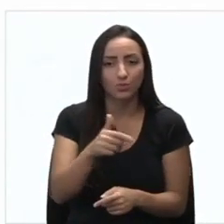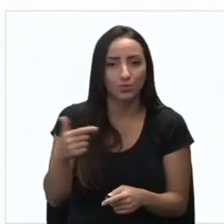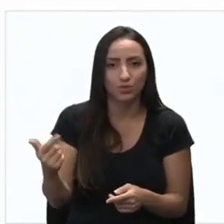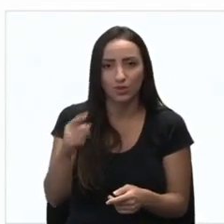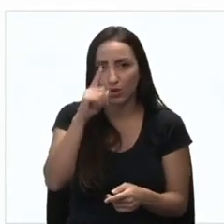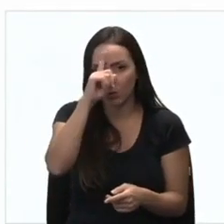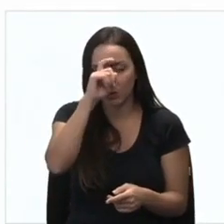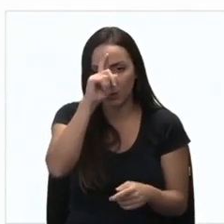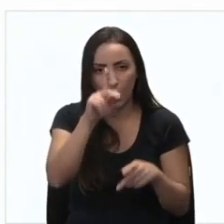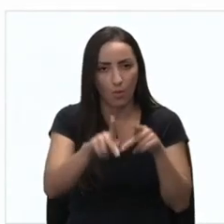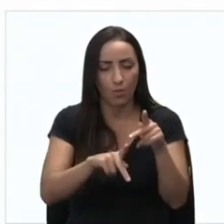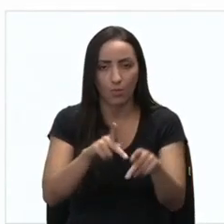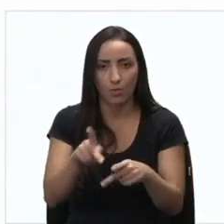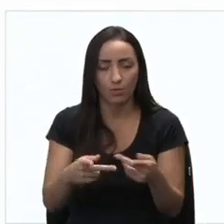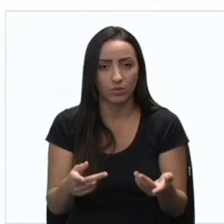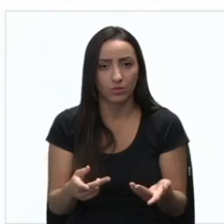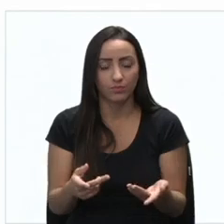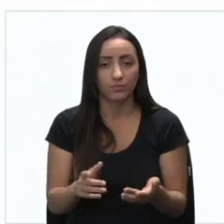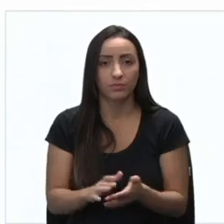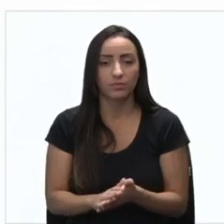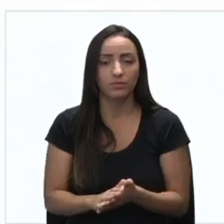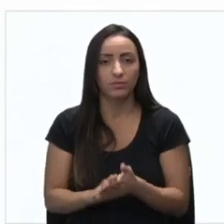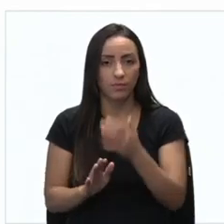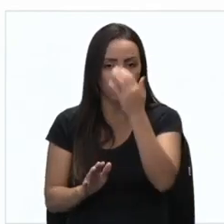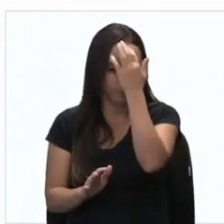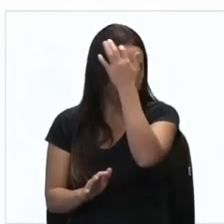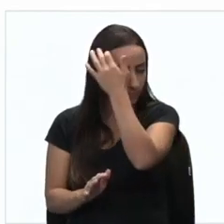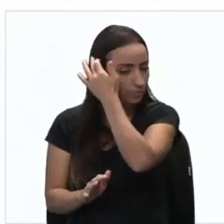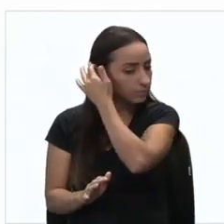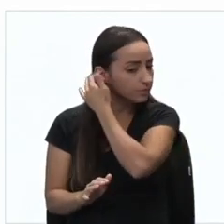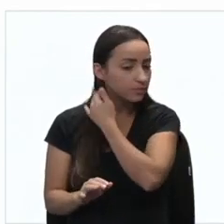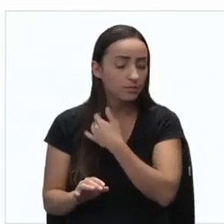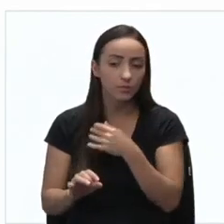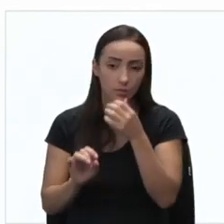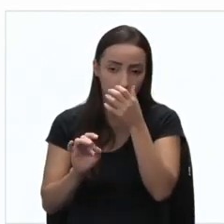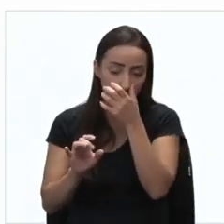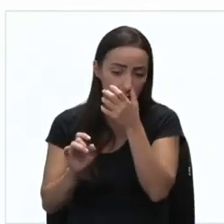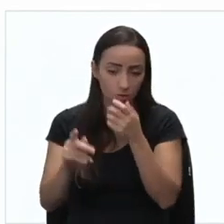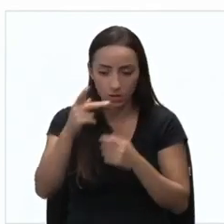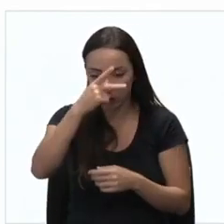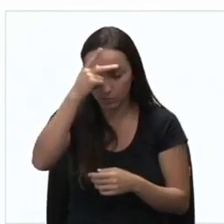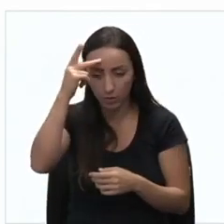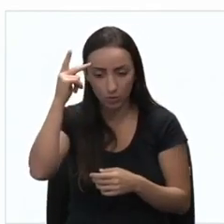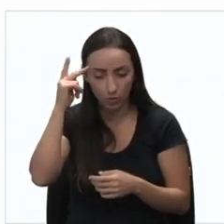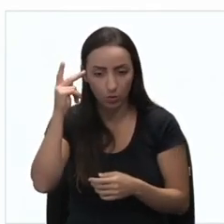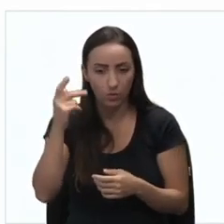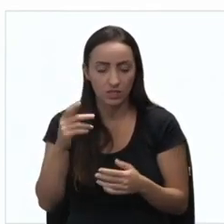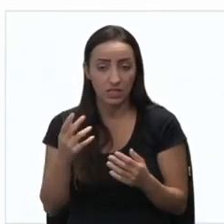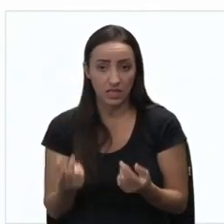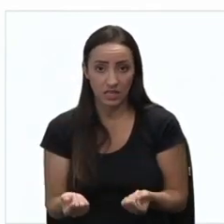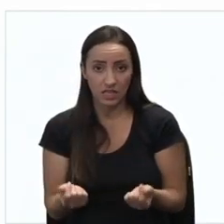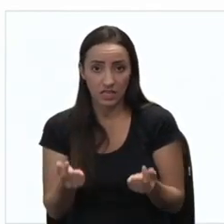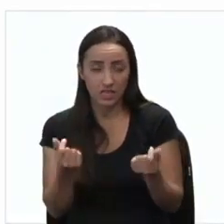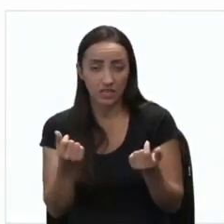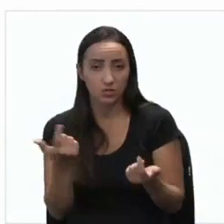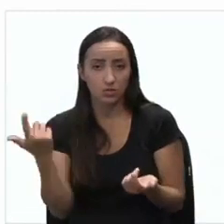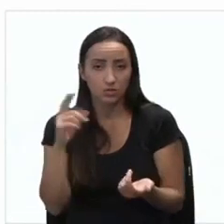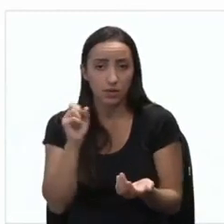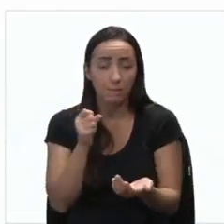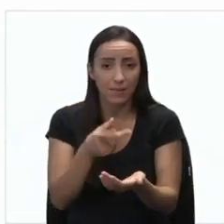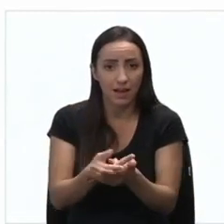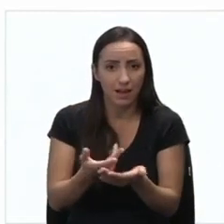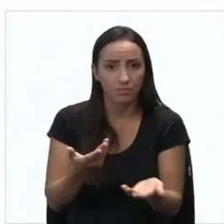e somente a nobreza, né? E as pessoas de posse que conseguiam pagar por tratamento. Logo,